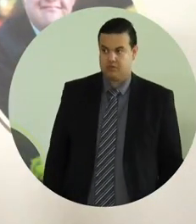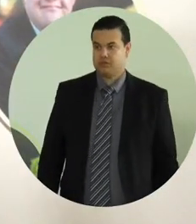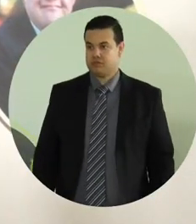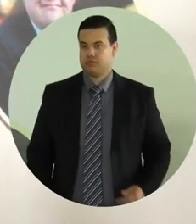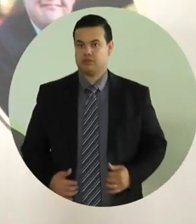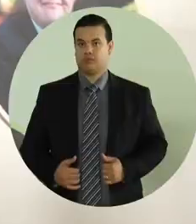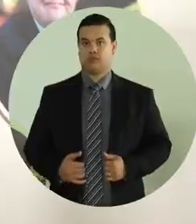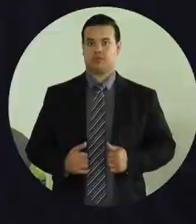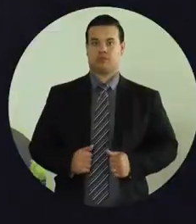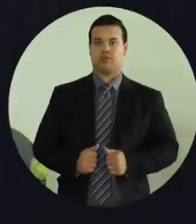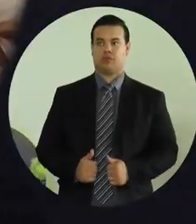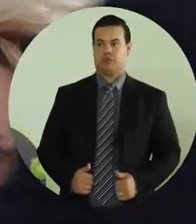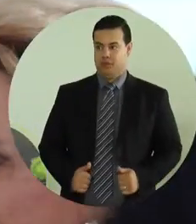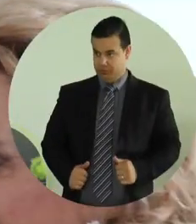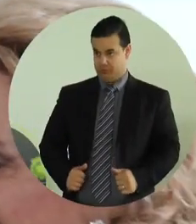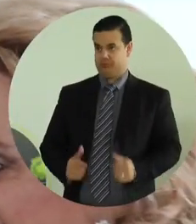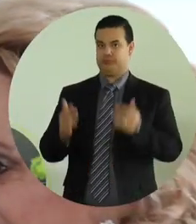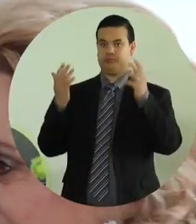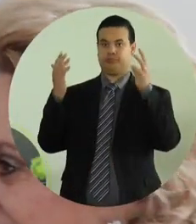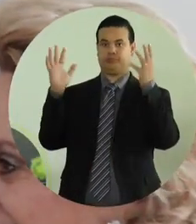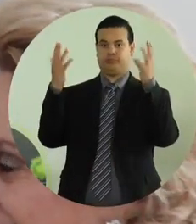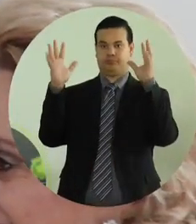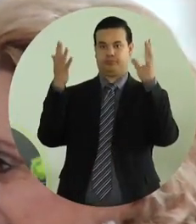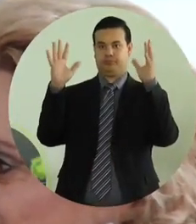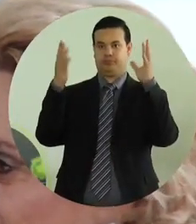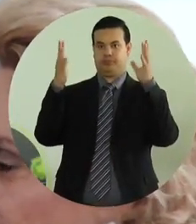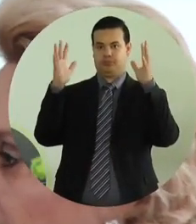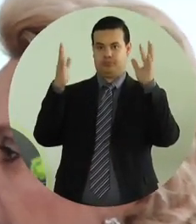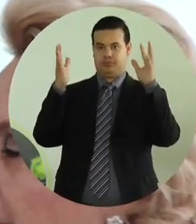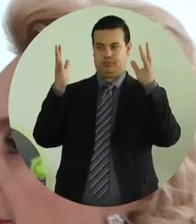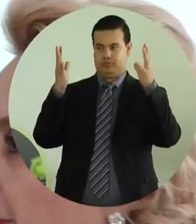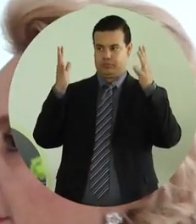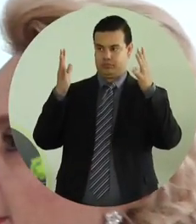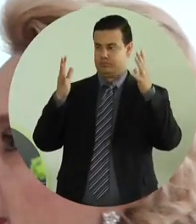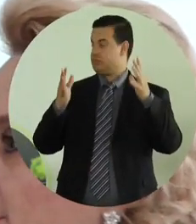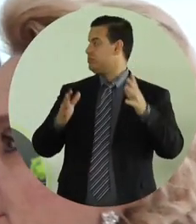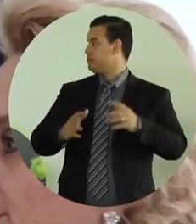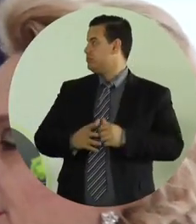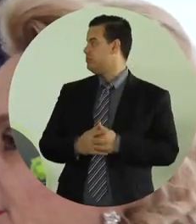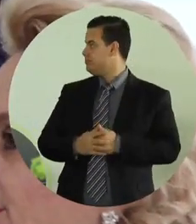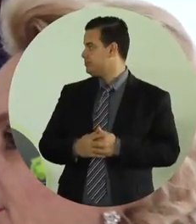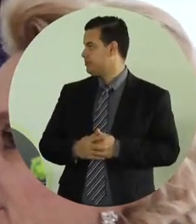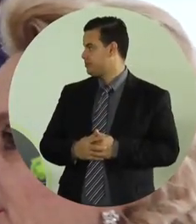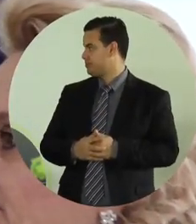Uma salva de palmas, então, ao senhor Ricardo, ao senhor Fernando Tavares.